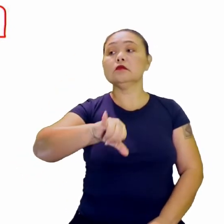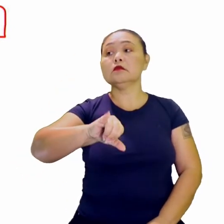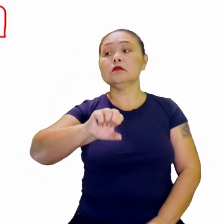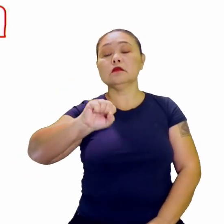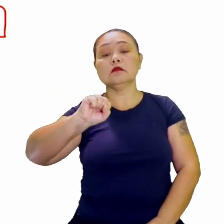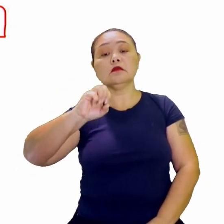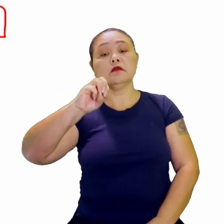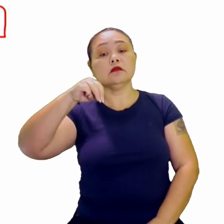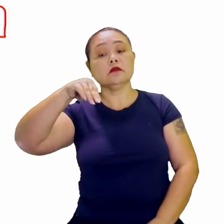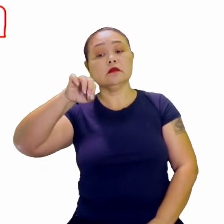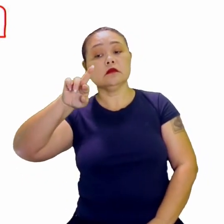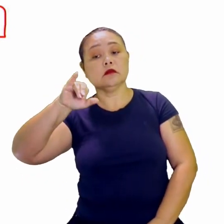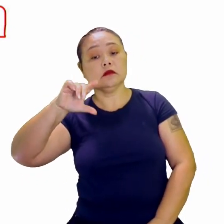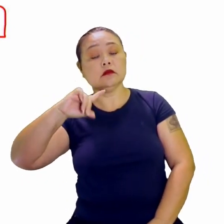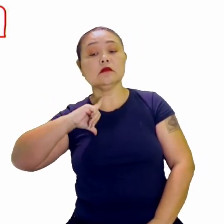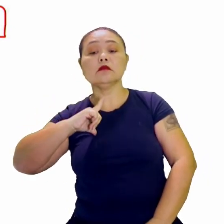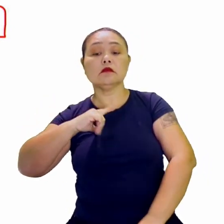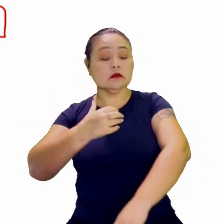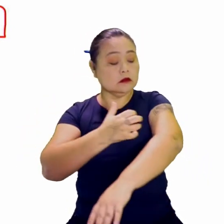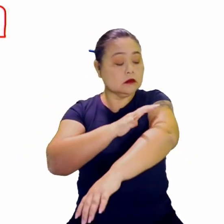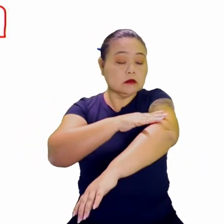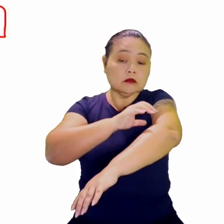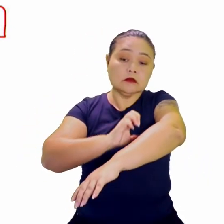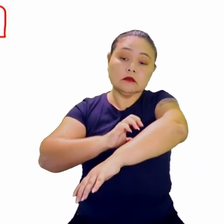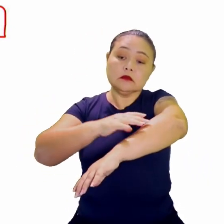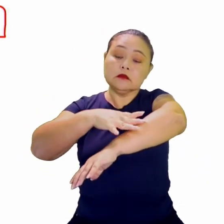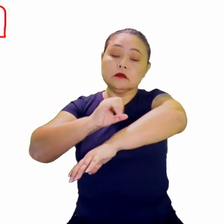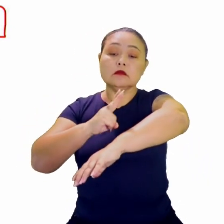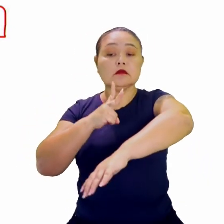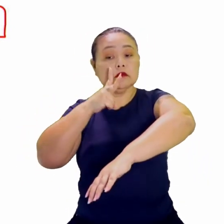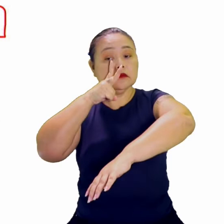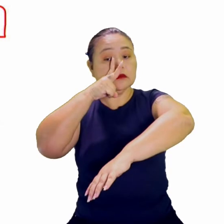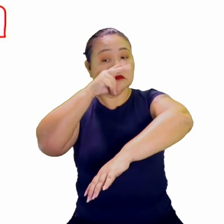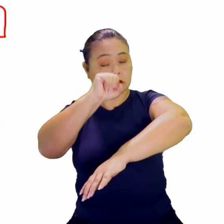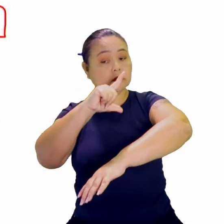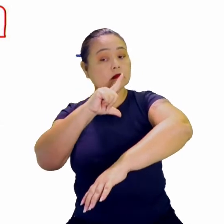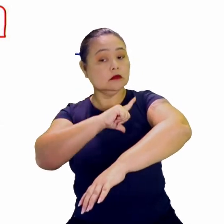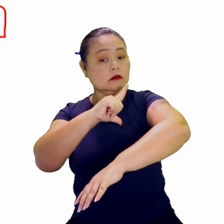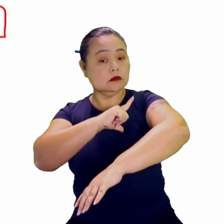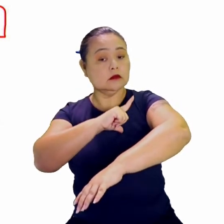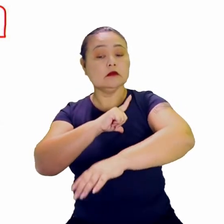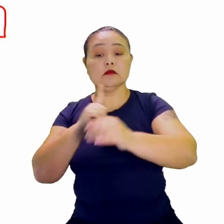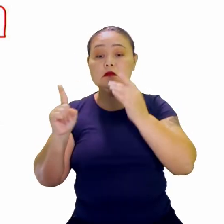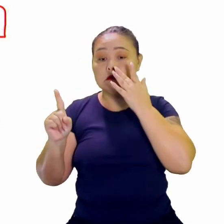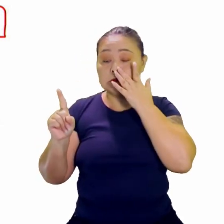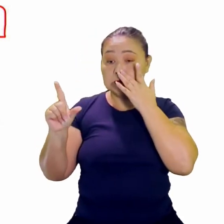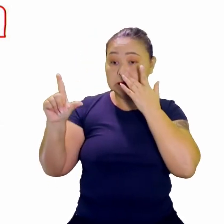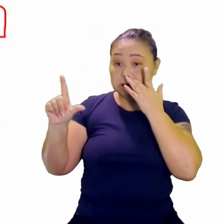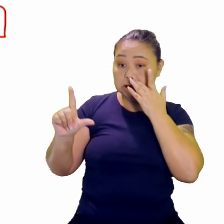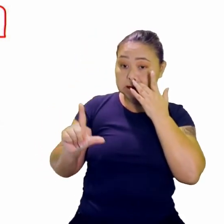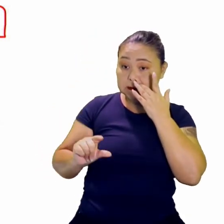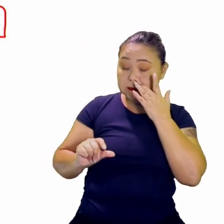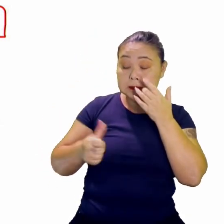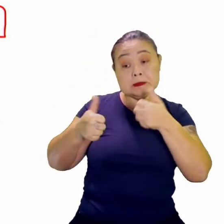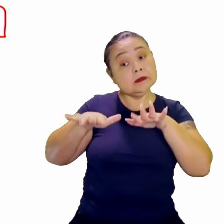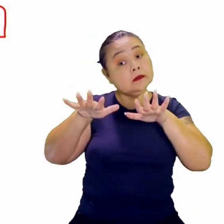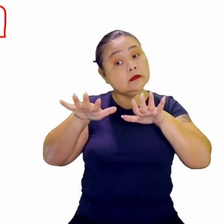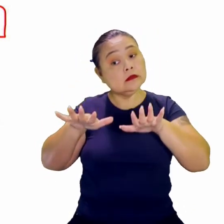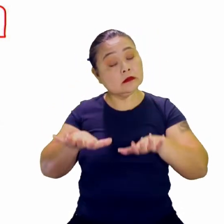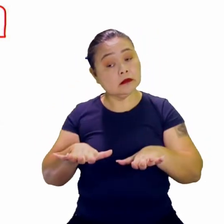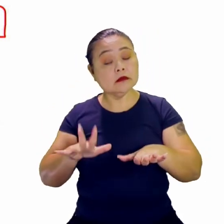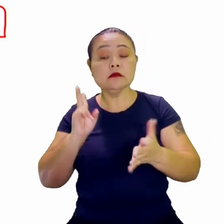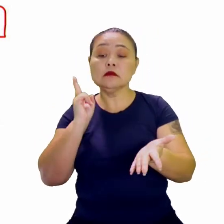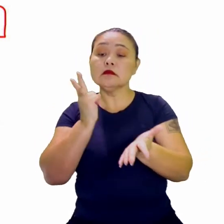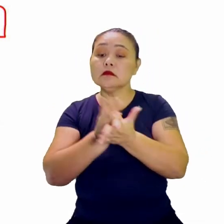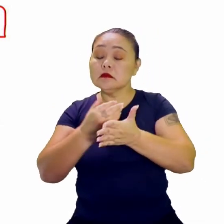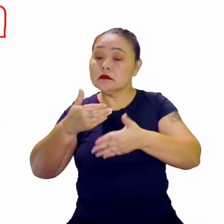isométrica. Então, o músculo ele vai poder produzir força, ele pode encurtar, permanecer do